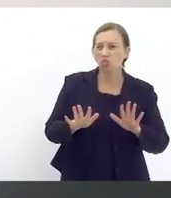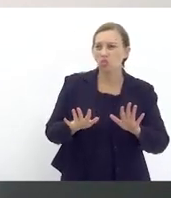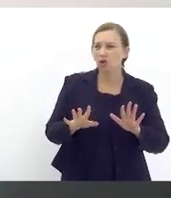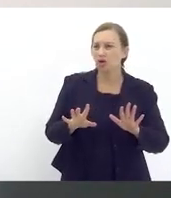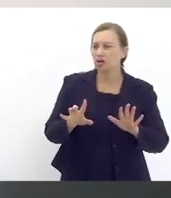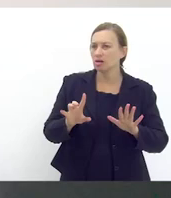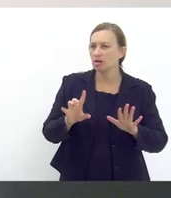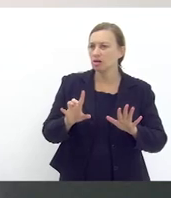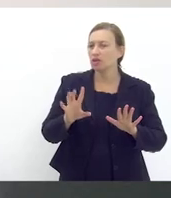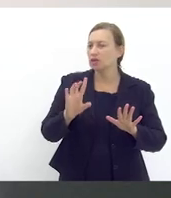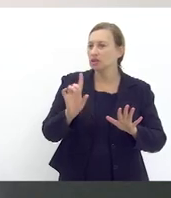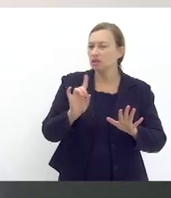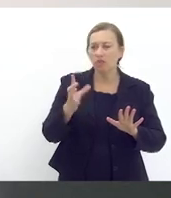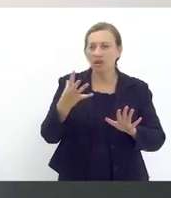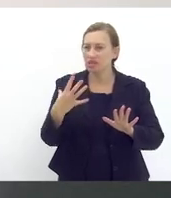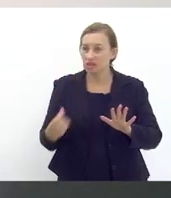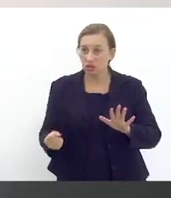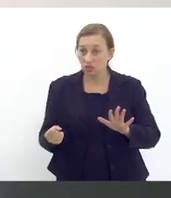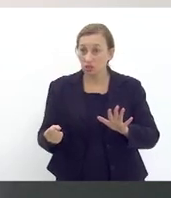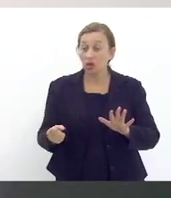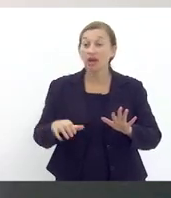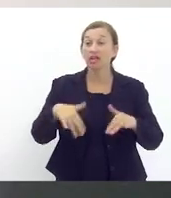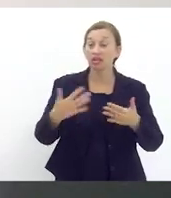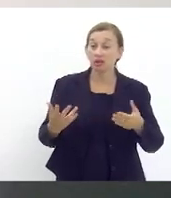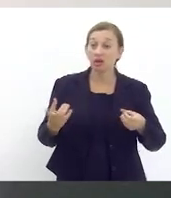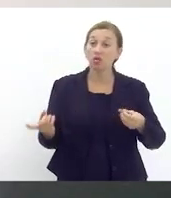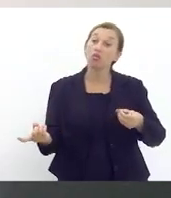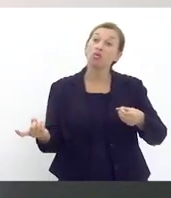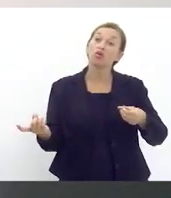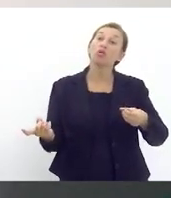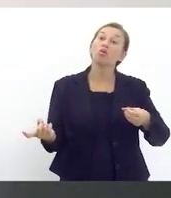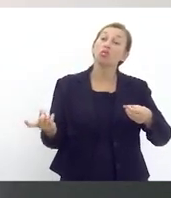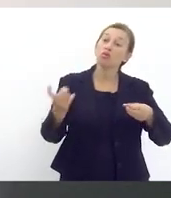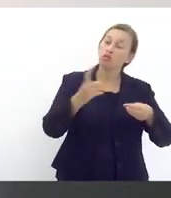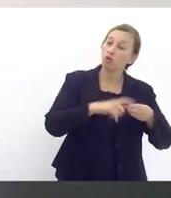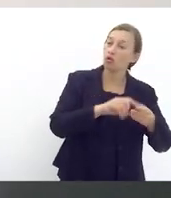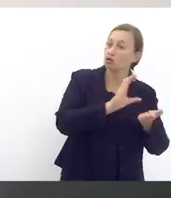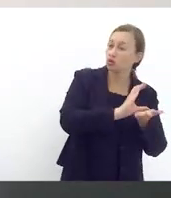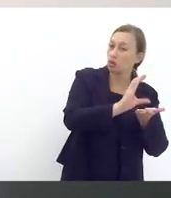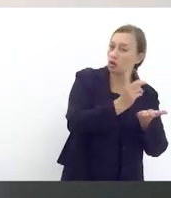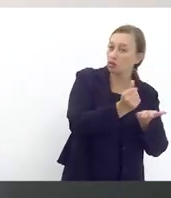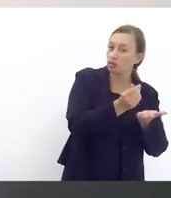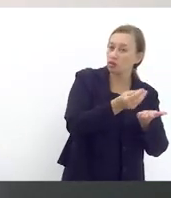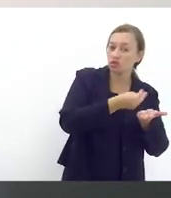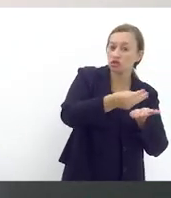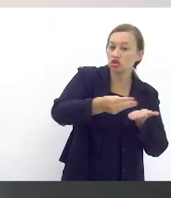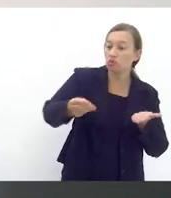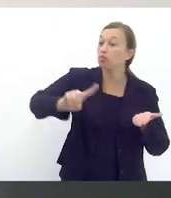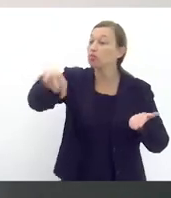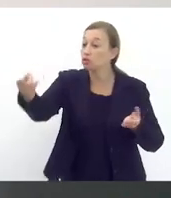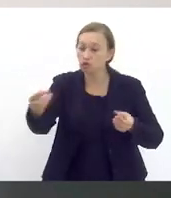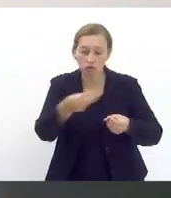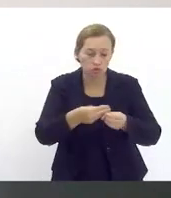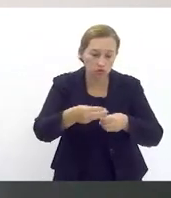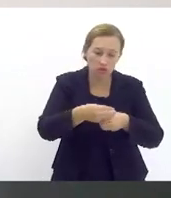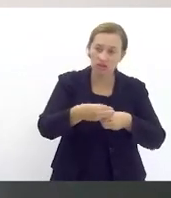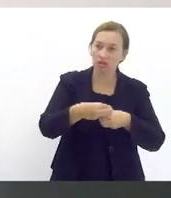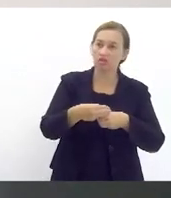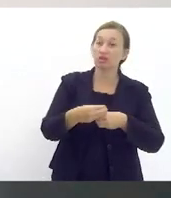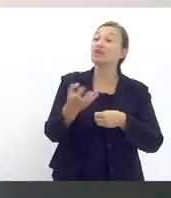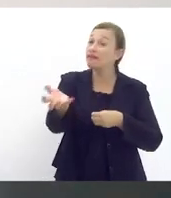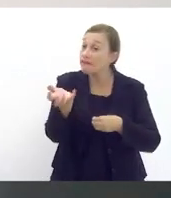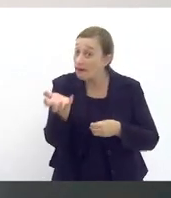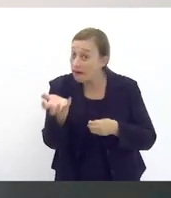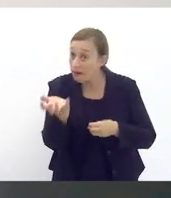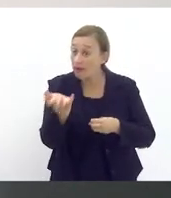dentro de 60 dias esse recurso é redistribuído entre soma de vários outros municípios para outros municípios